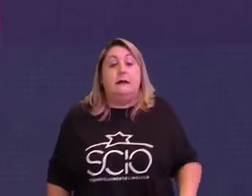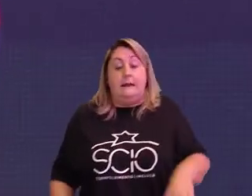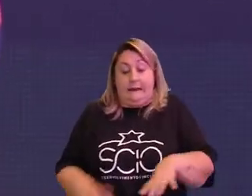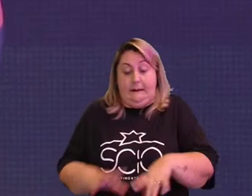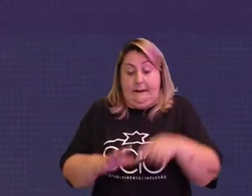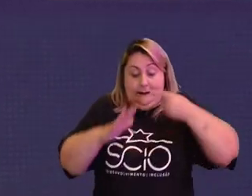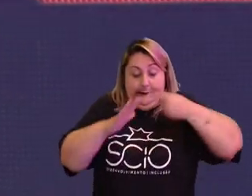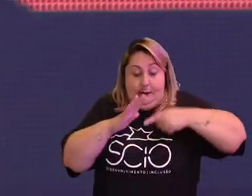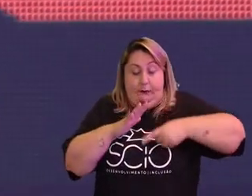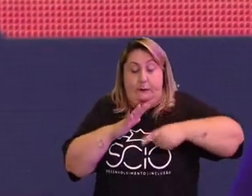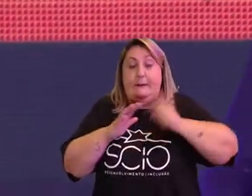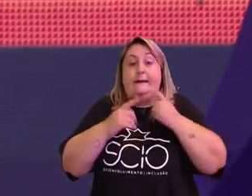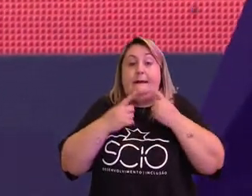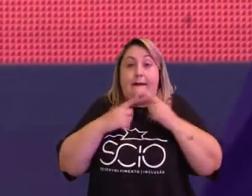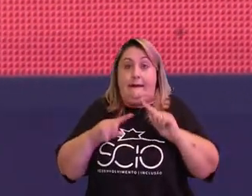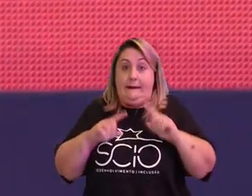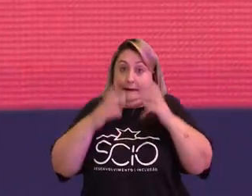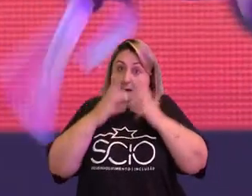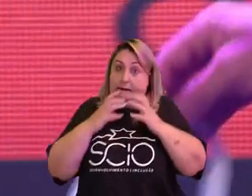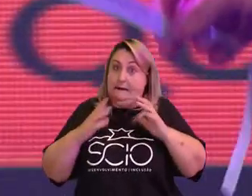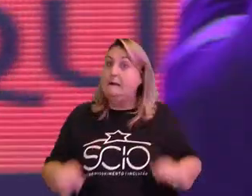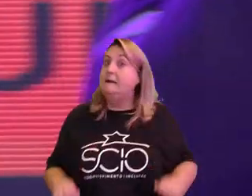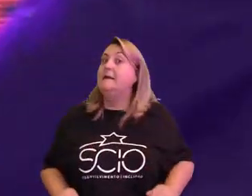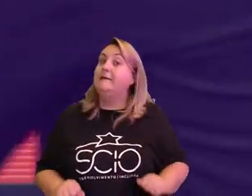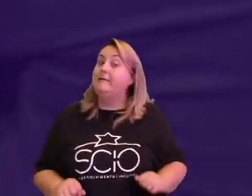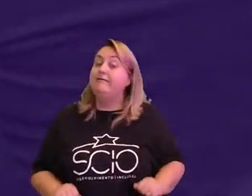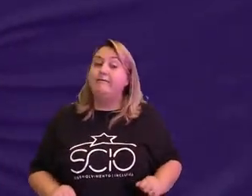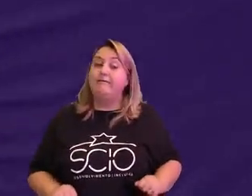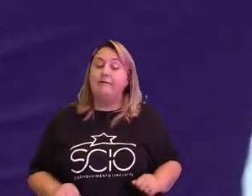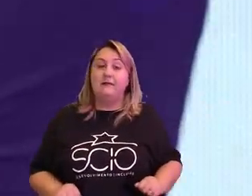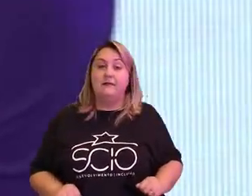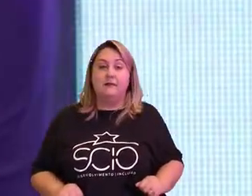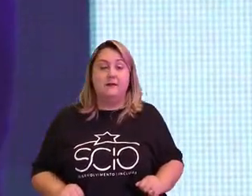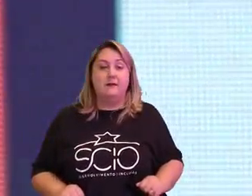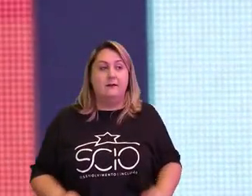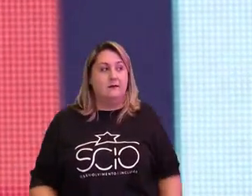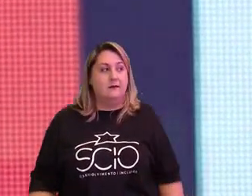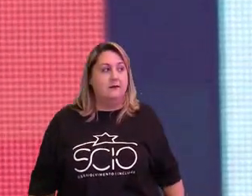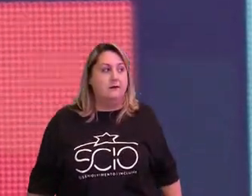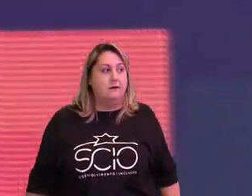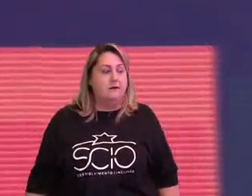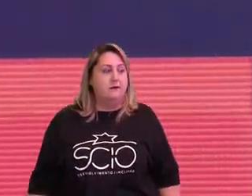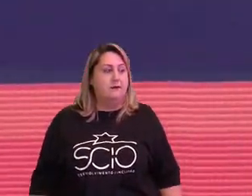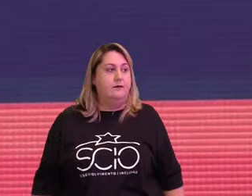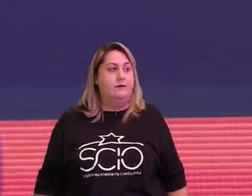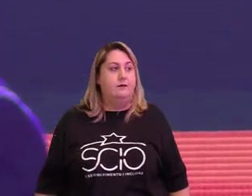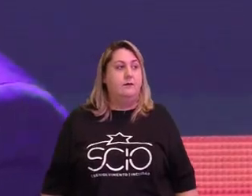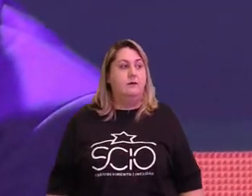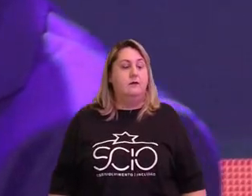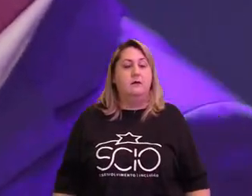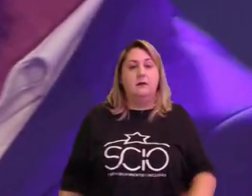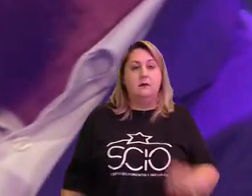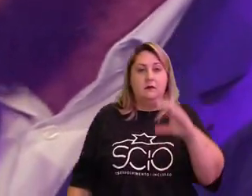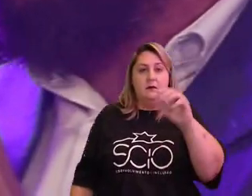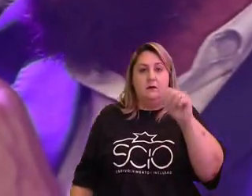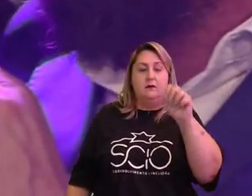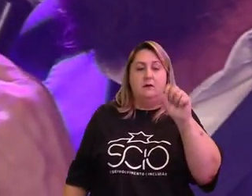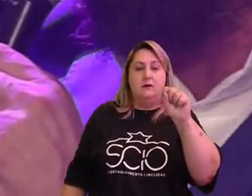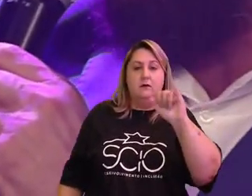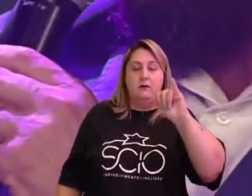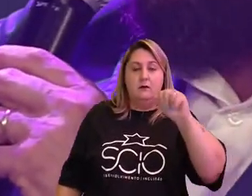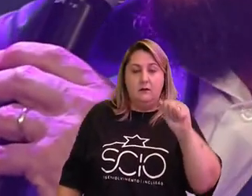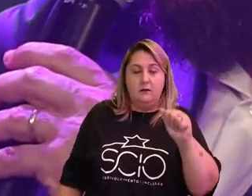brava comigo, né? Peguei aqui bem do fundo. Não é do fundo da grota, mas é aqui. Furadeira para Cássia